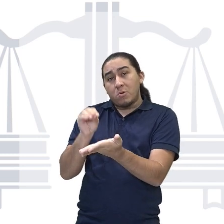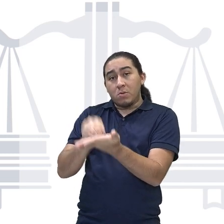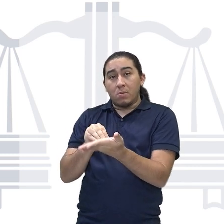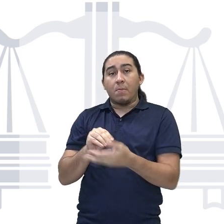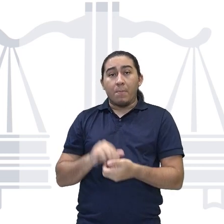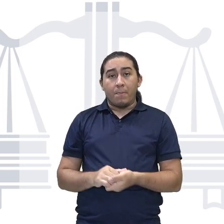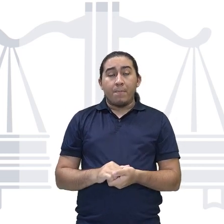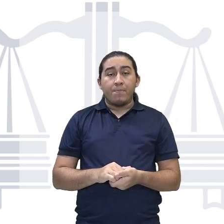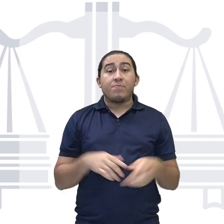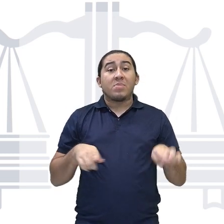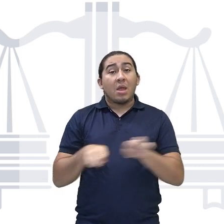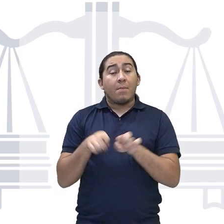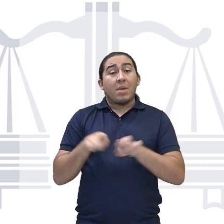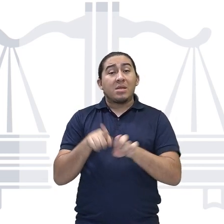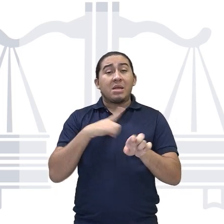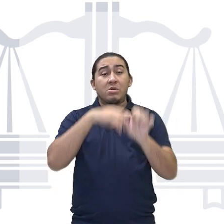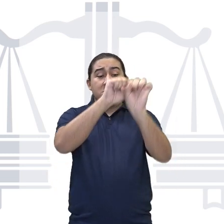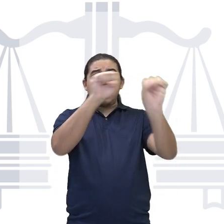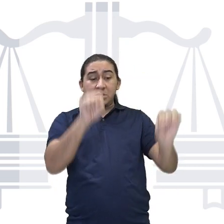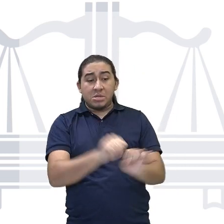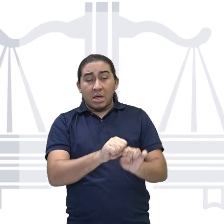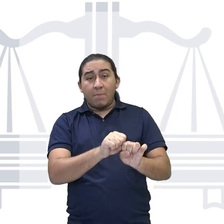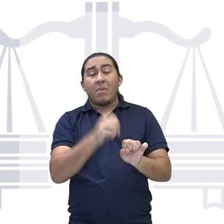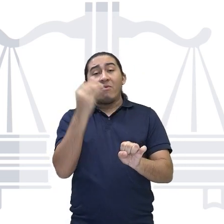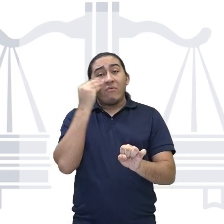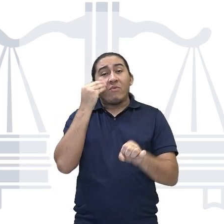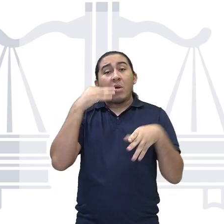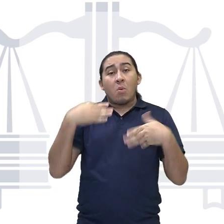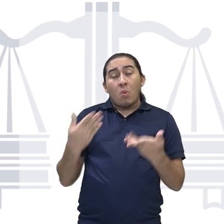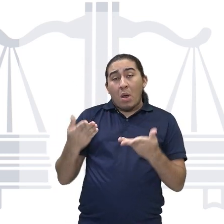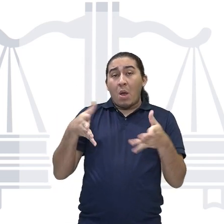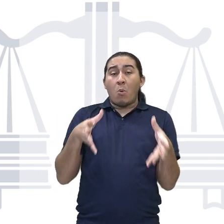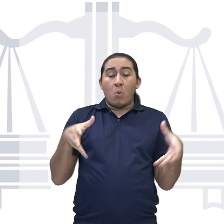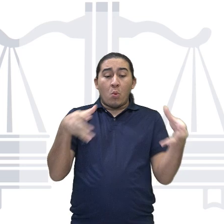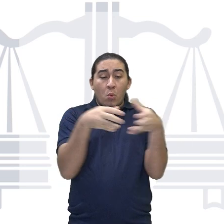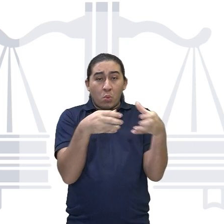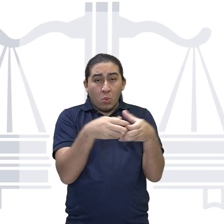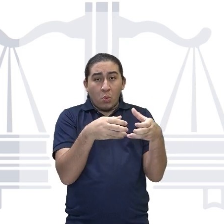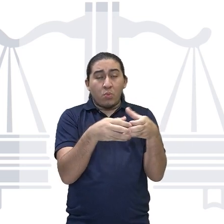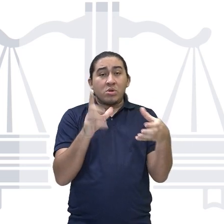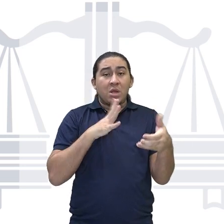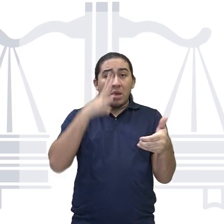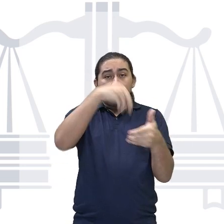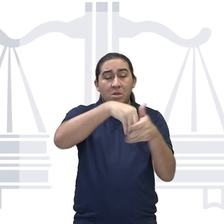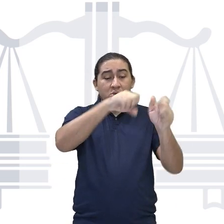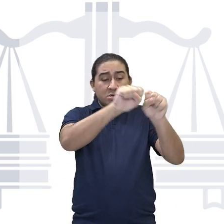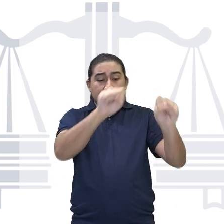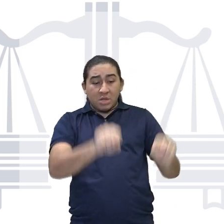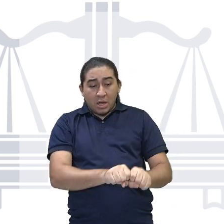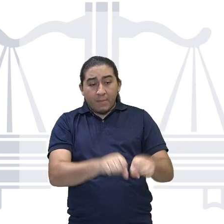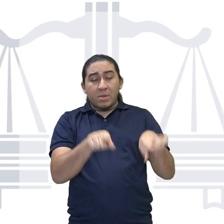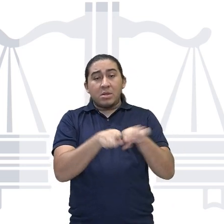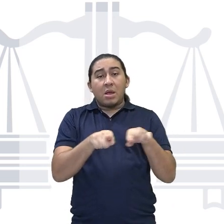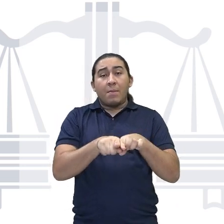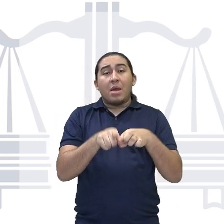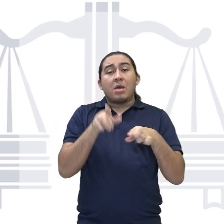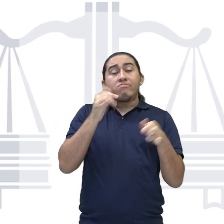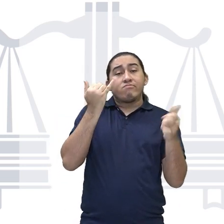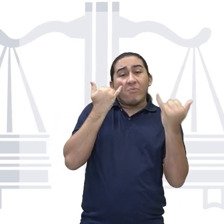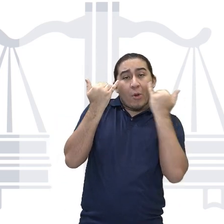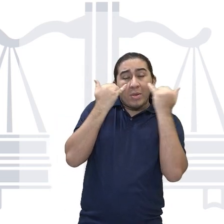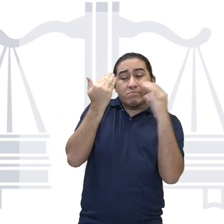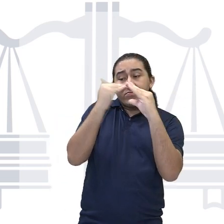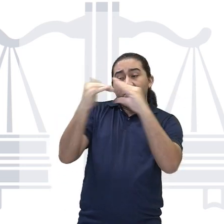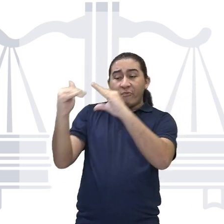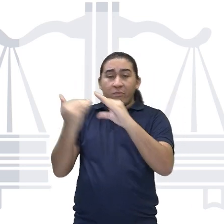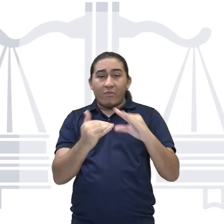cria a turma no sistema, a Gelote providencia a lotação dos servidores, e o Gabinete do Interior, a capital, informa as partes